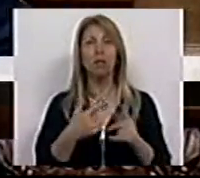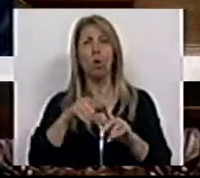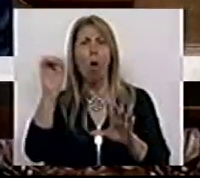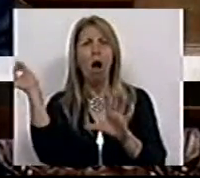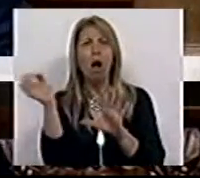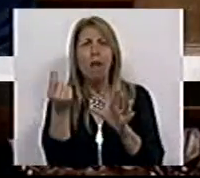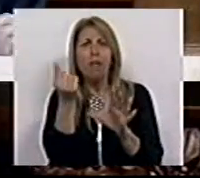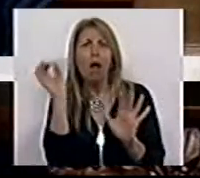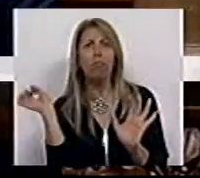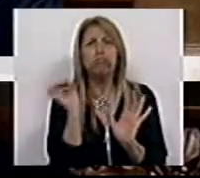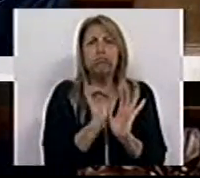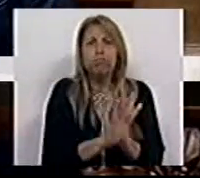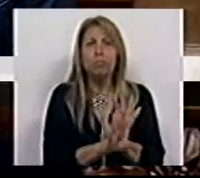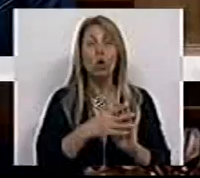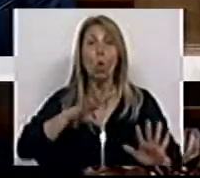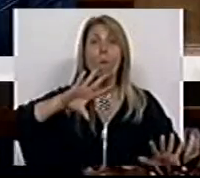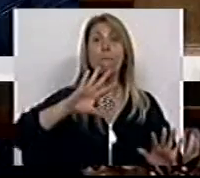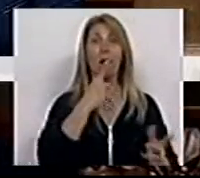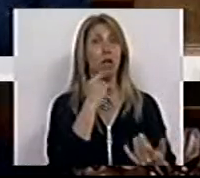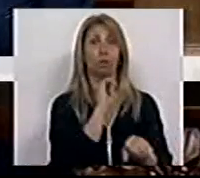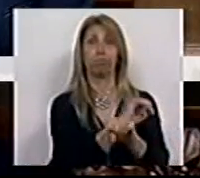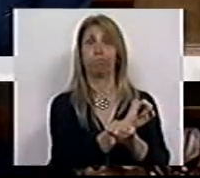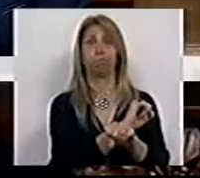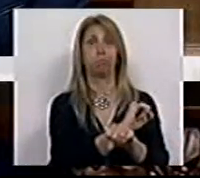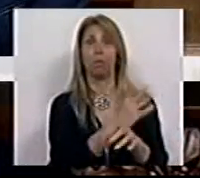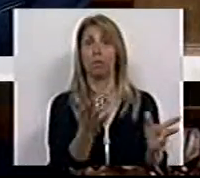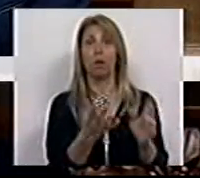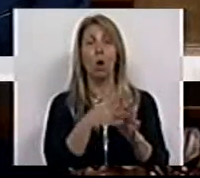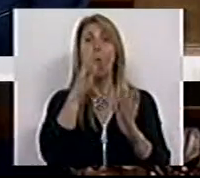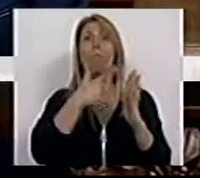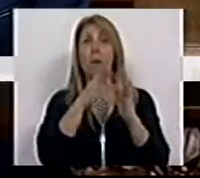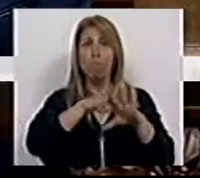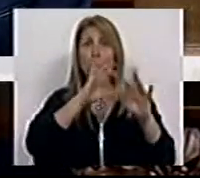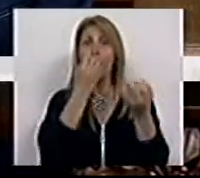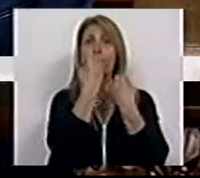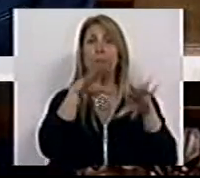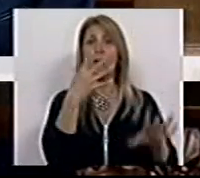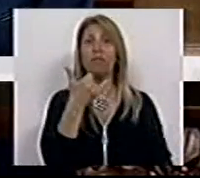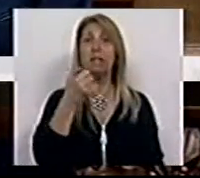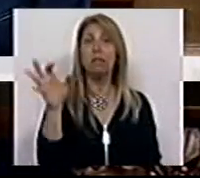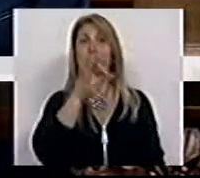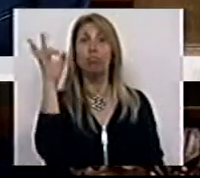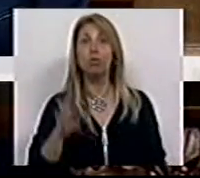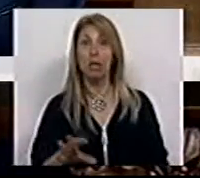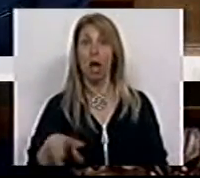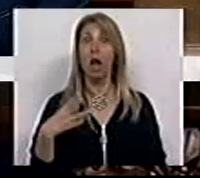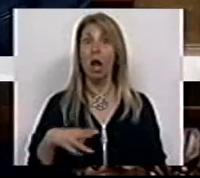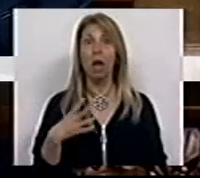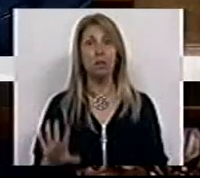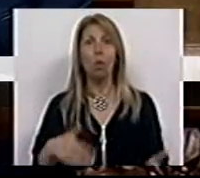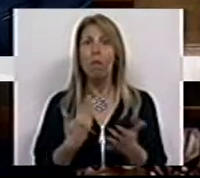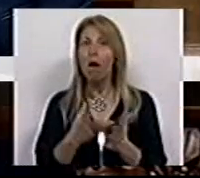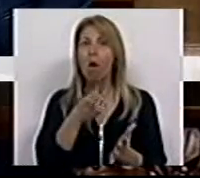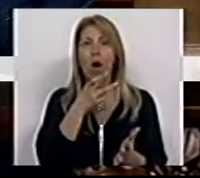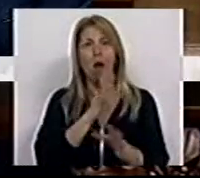amarrado como contrapartida a um plano que o fez perder 25% da riqueza é uma verdadeira tortura